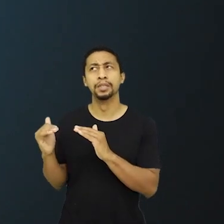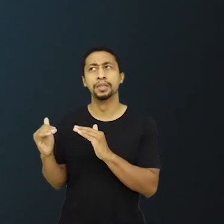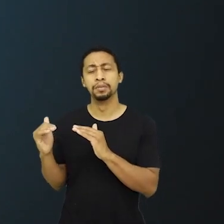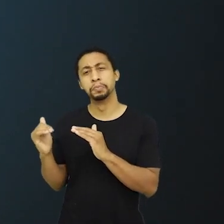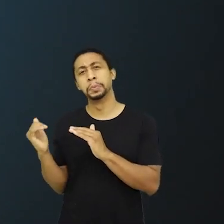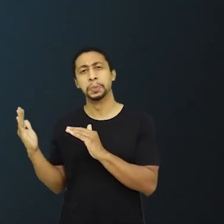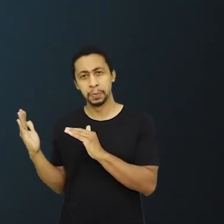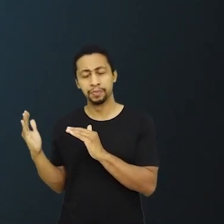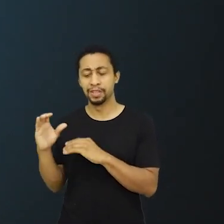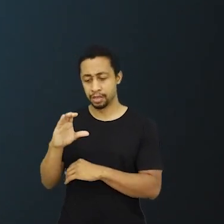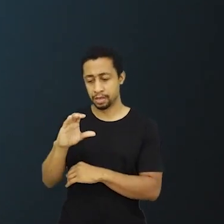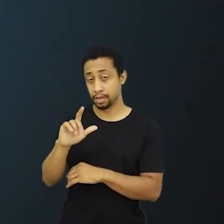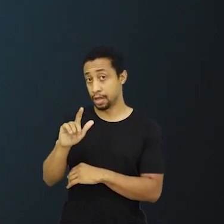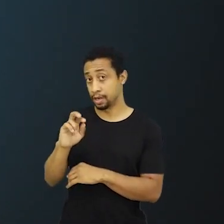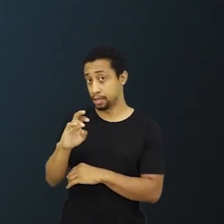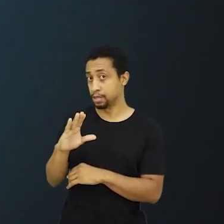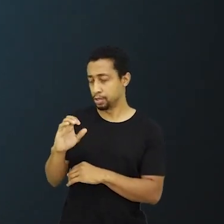do Gunnar, tinha